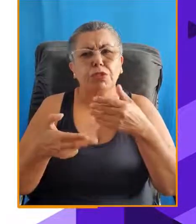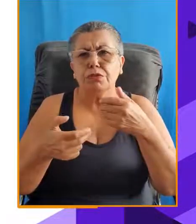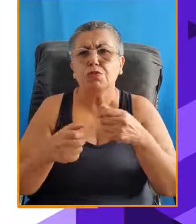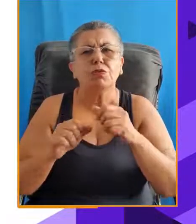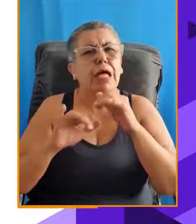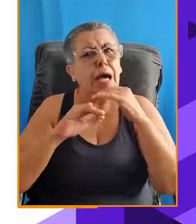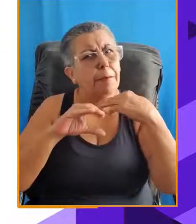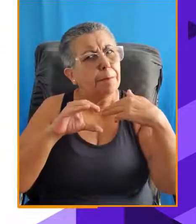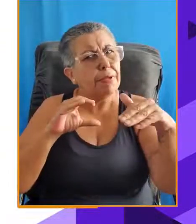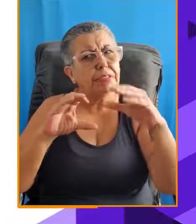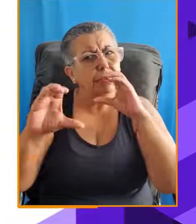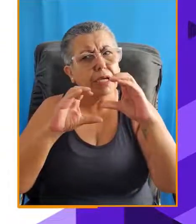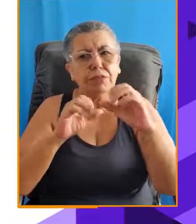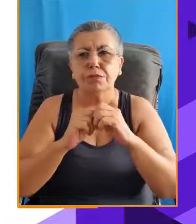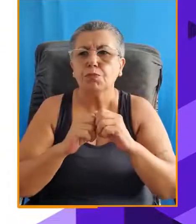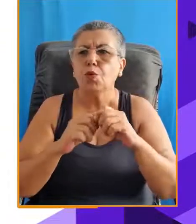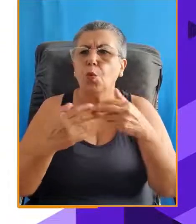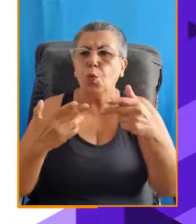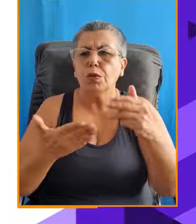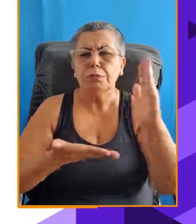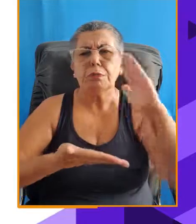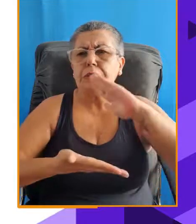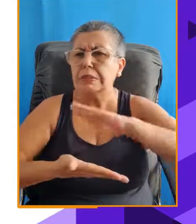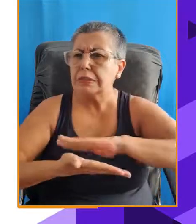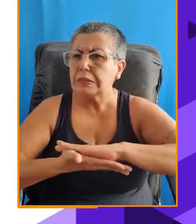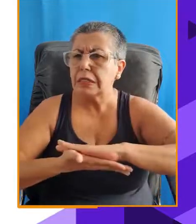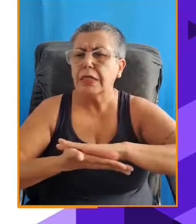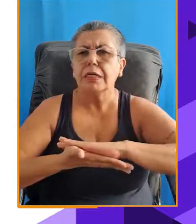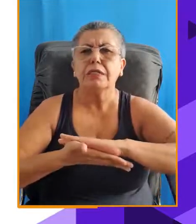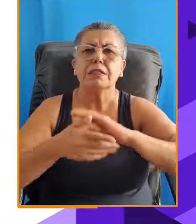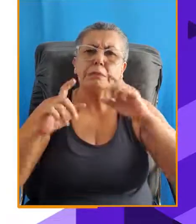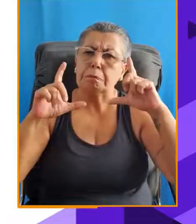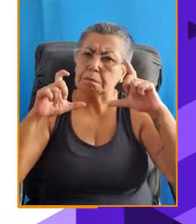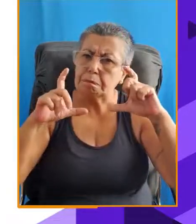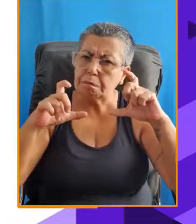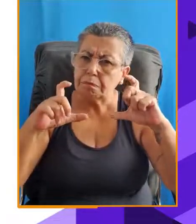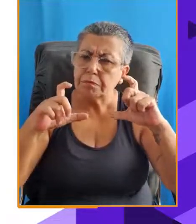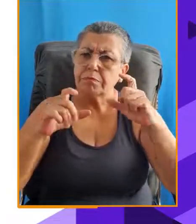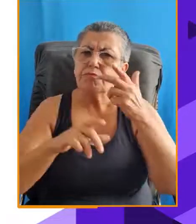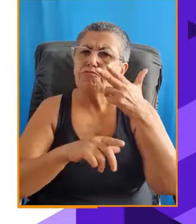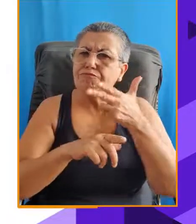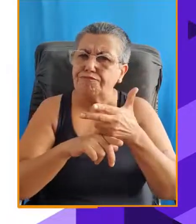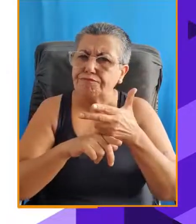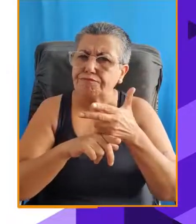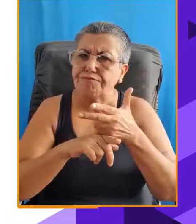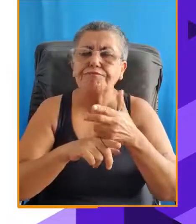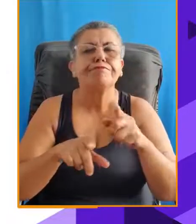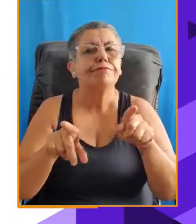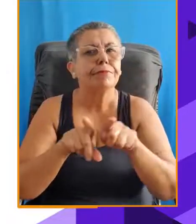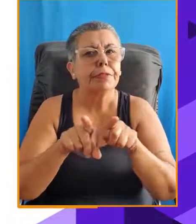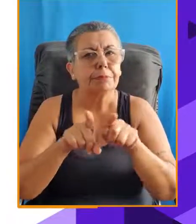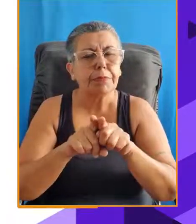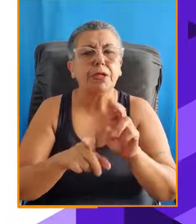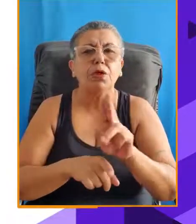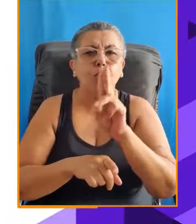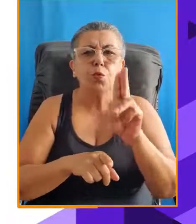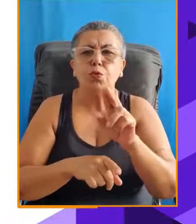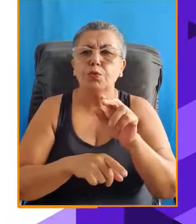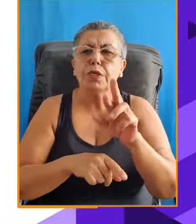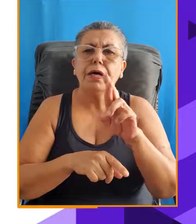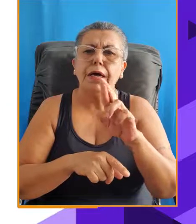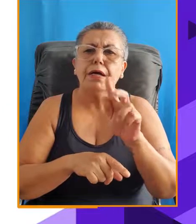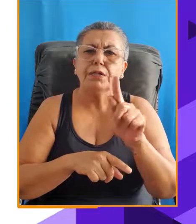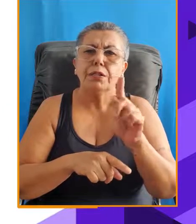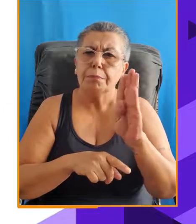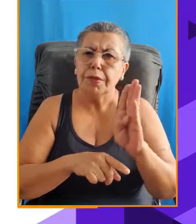comunicada. Equipamentos como scanners, máquinas fotográficas e filmadoras também utilizam o